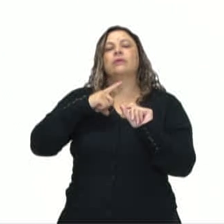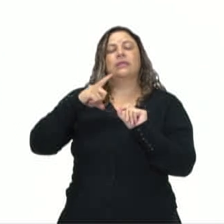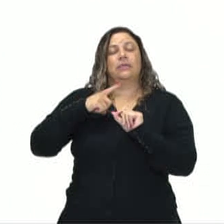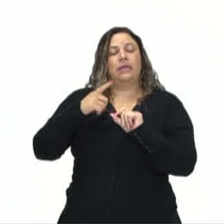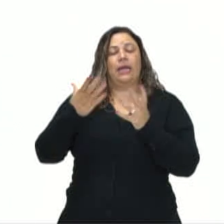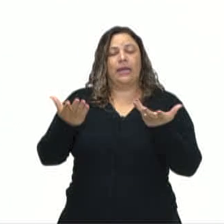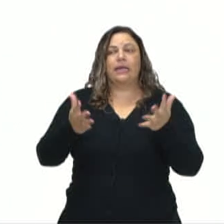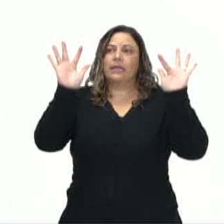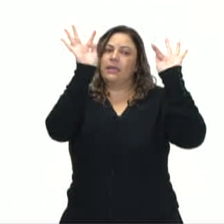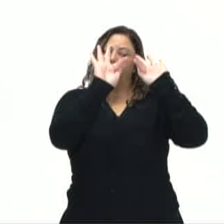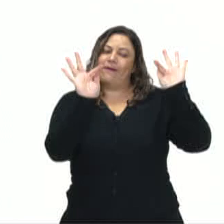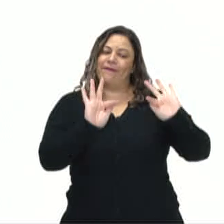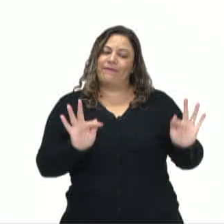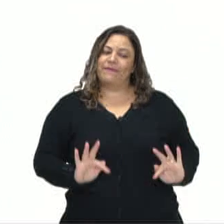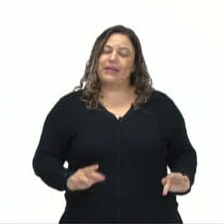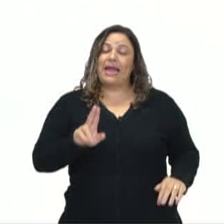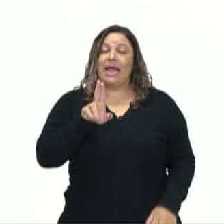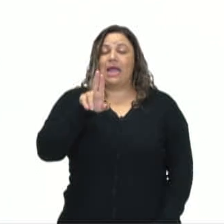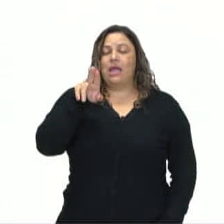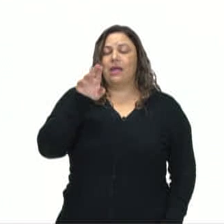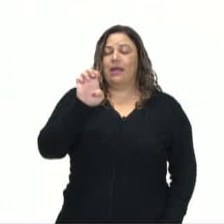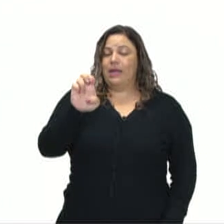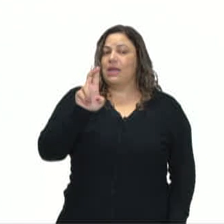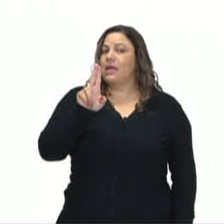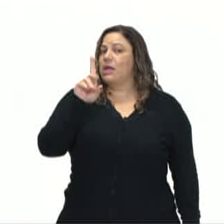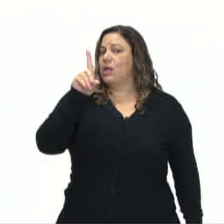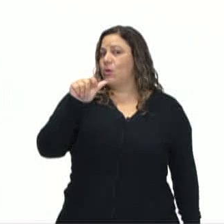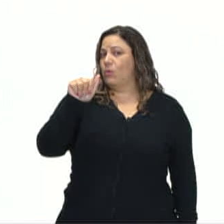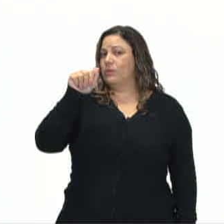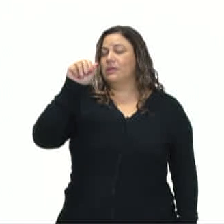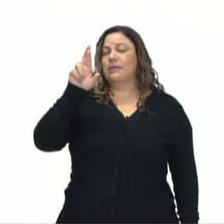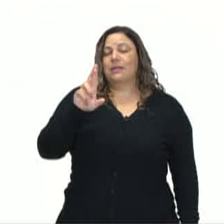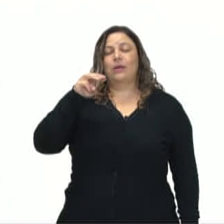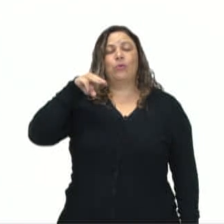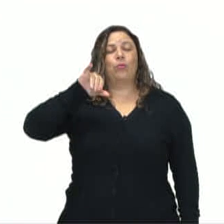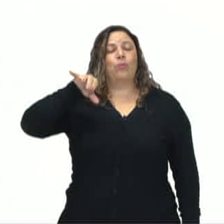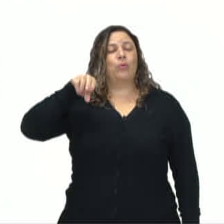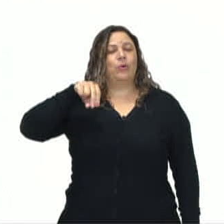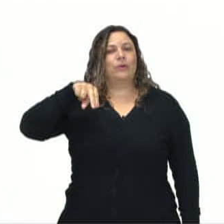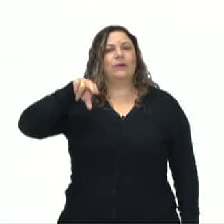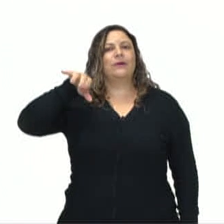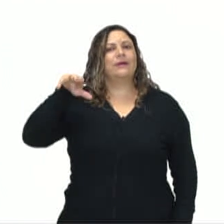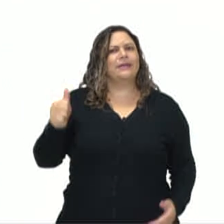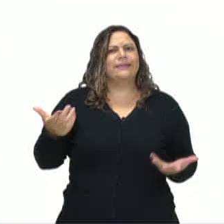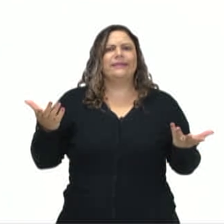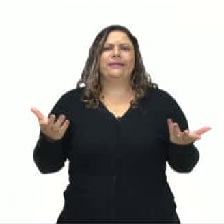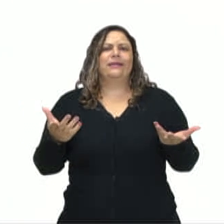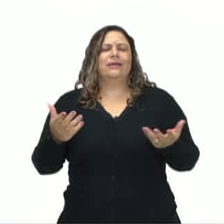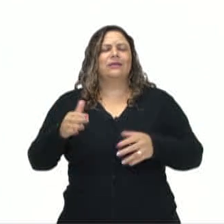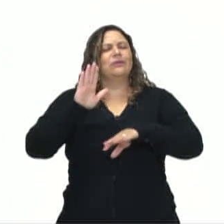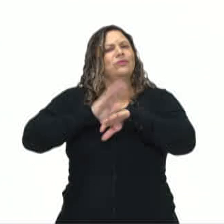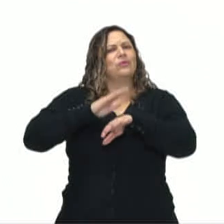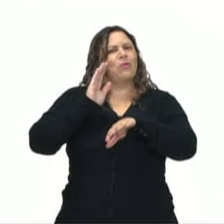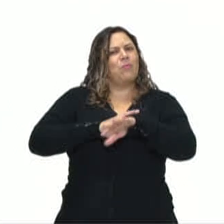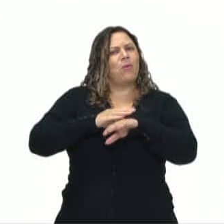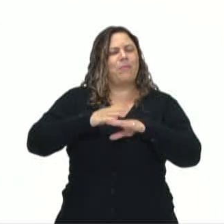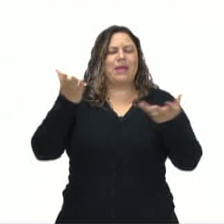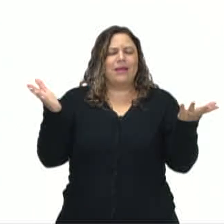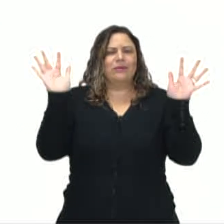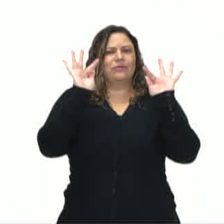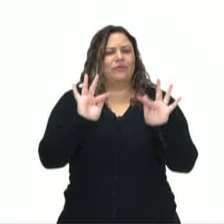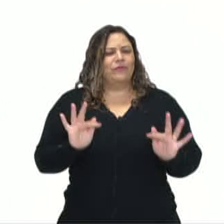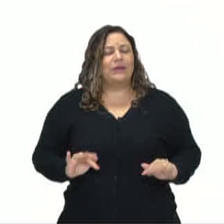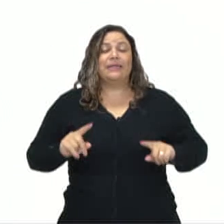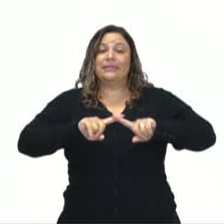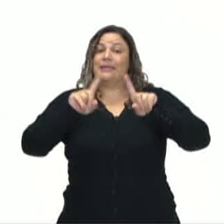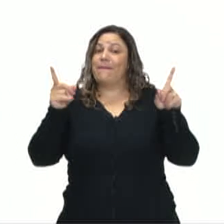a chamada eudaimonia, alcançada, não se reduziria a momentos felizes, mas se tornaria uma